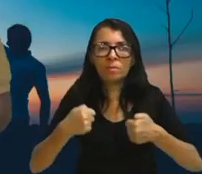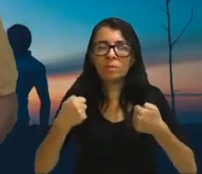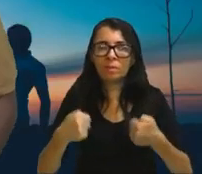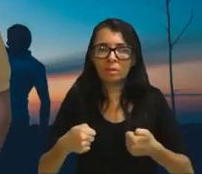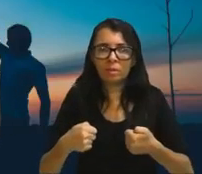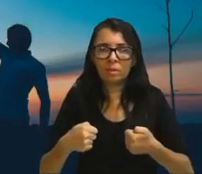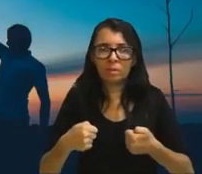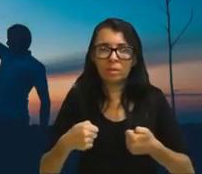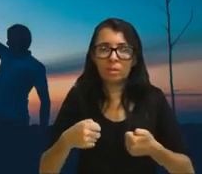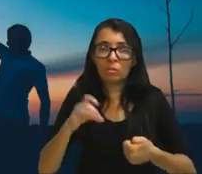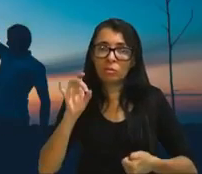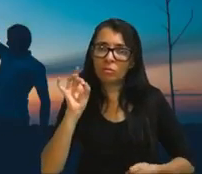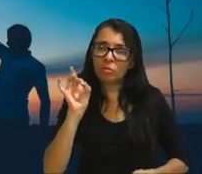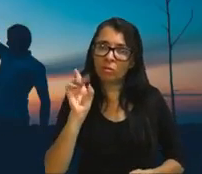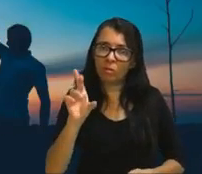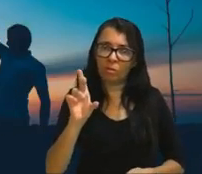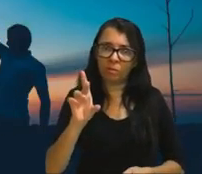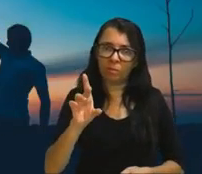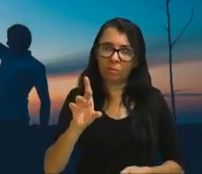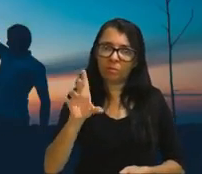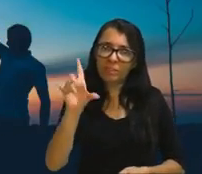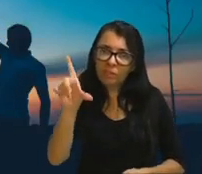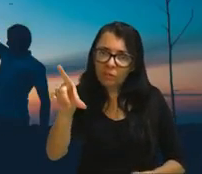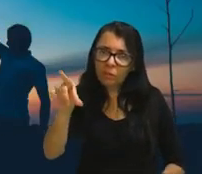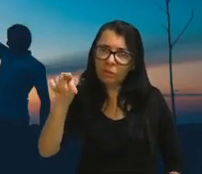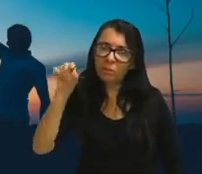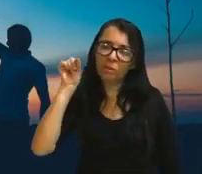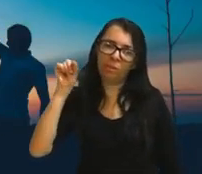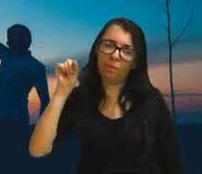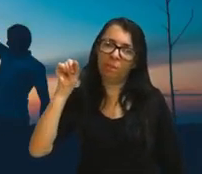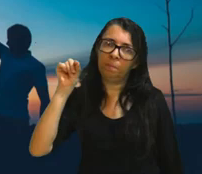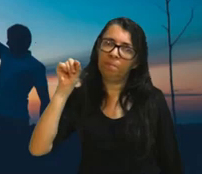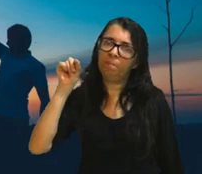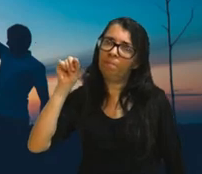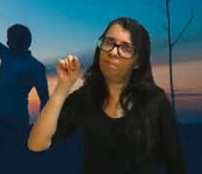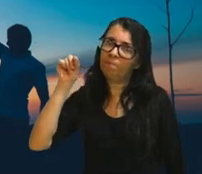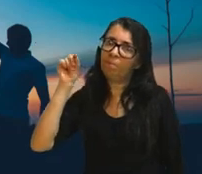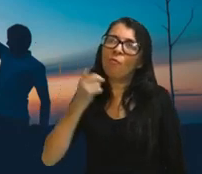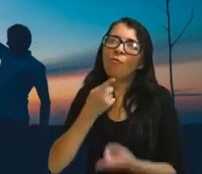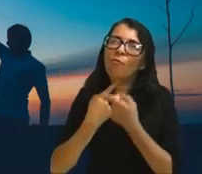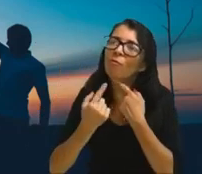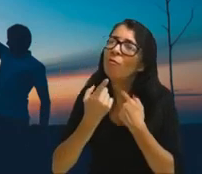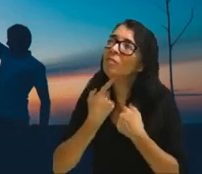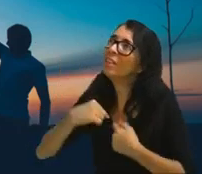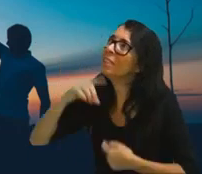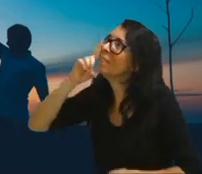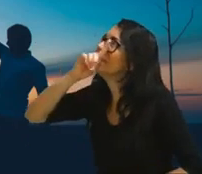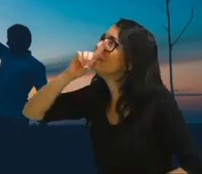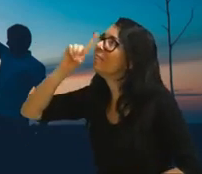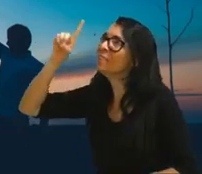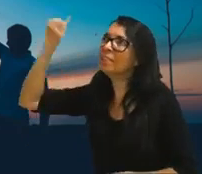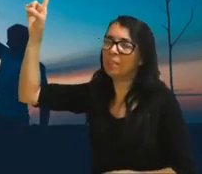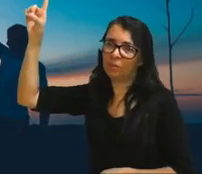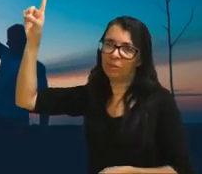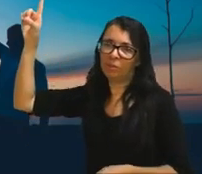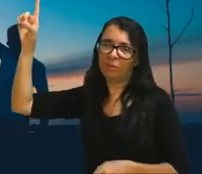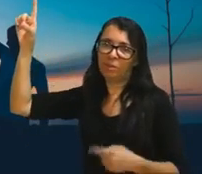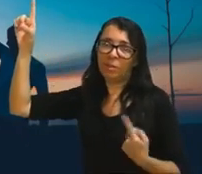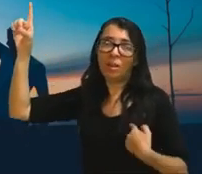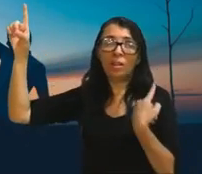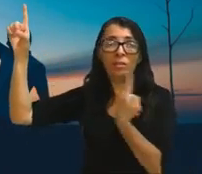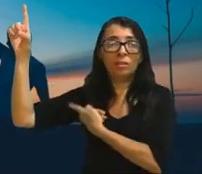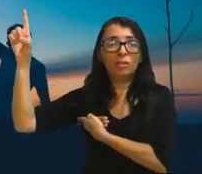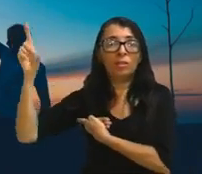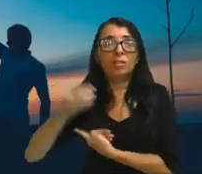nova esperança. Então é necessário que, mesmo que isso esteja acontecendo em nossa volta, em nosso meio, nós